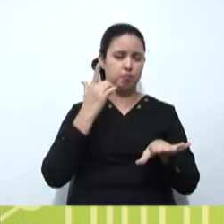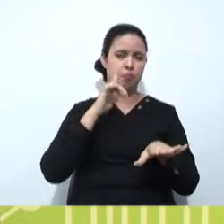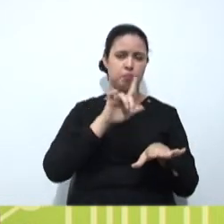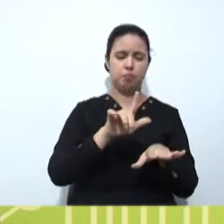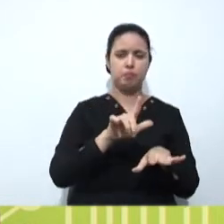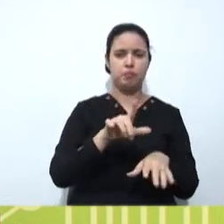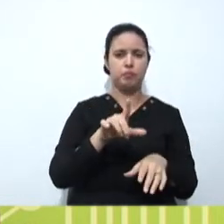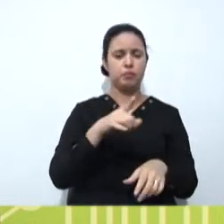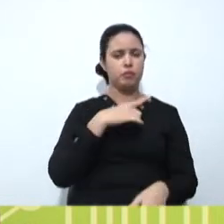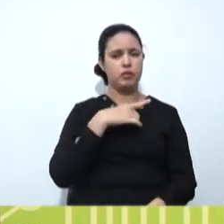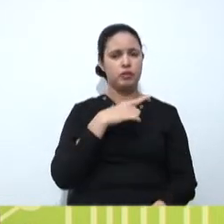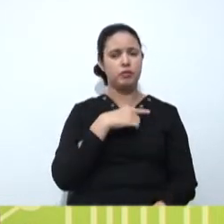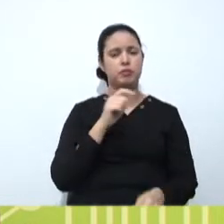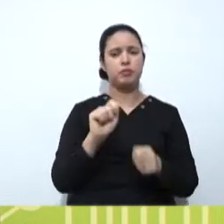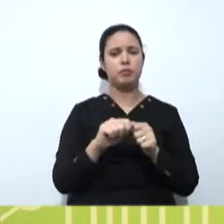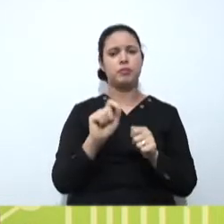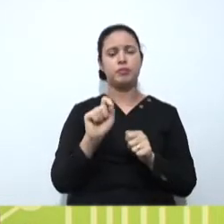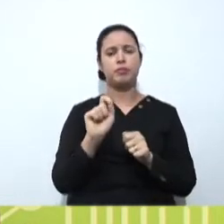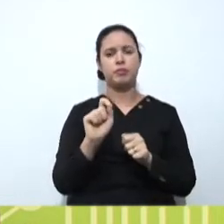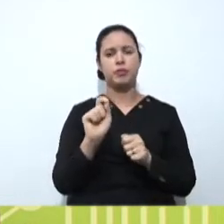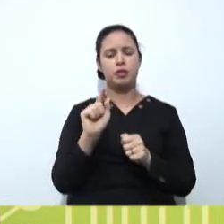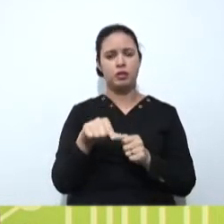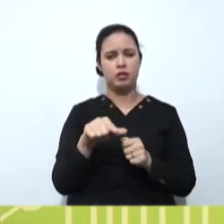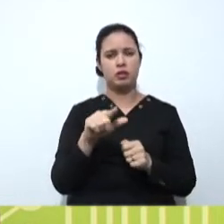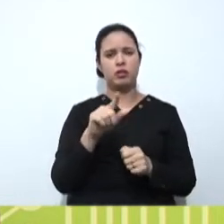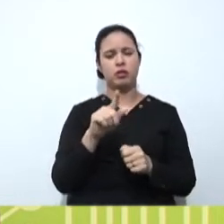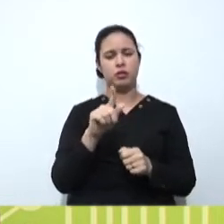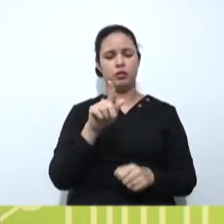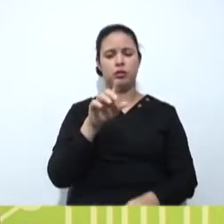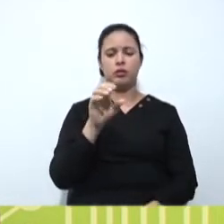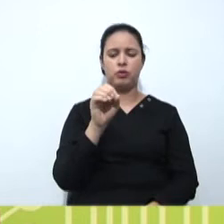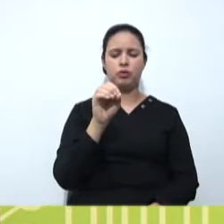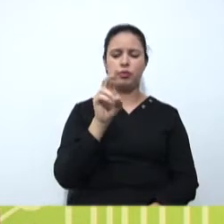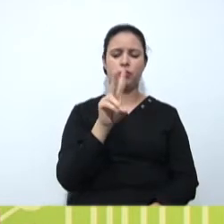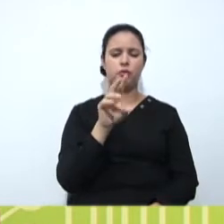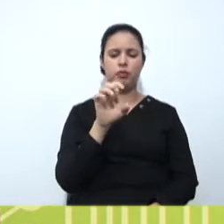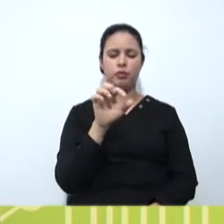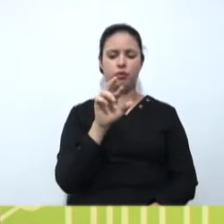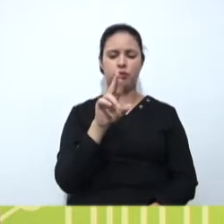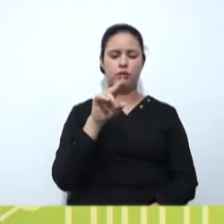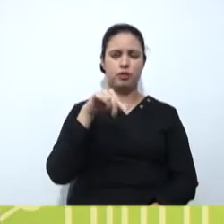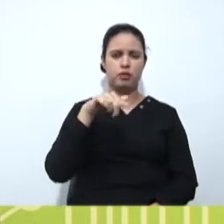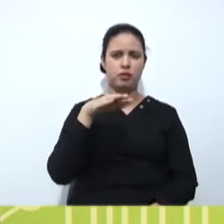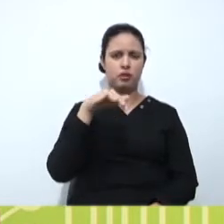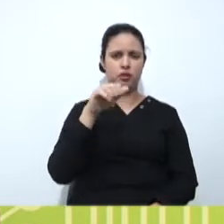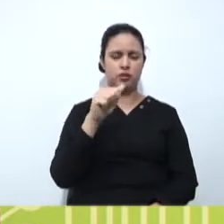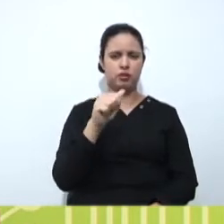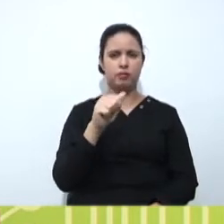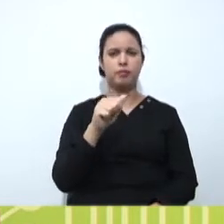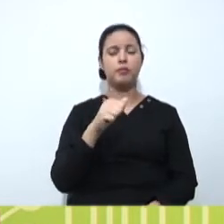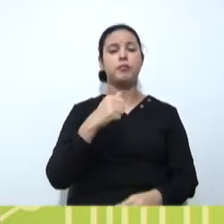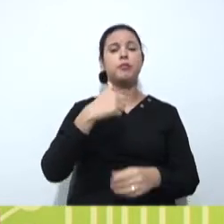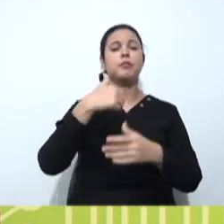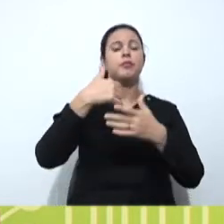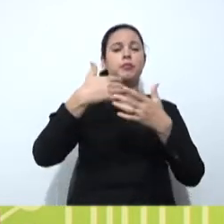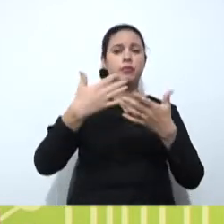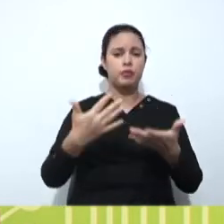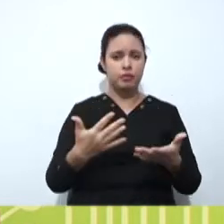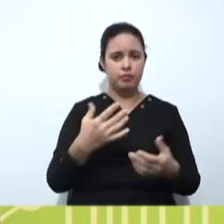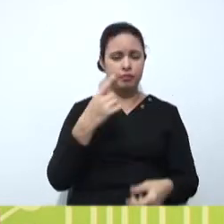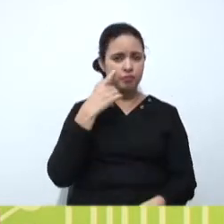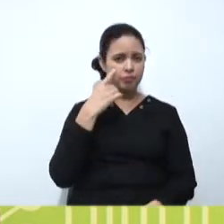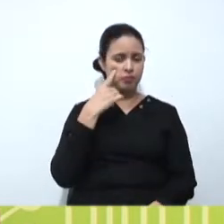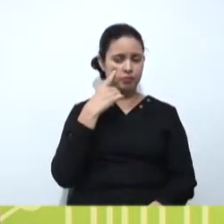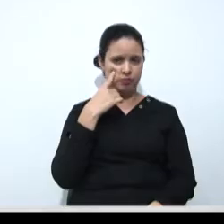eu estou fazendo acontecer o quê? Governança, que é esse elemento que a gente vai trazer agora. Então, a governança, veja aí